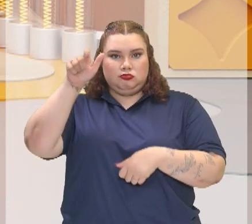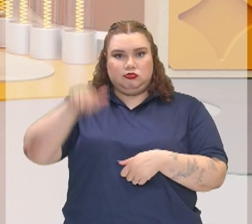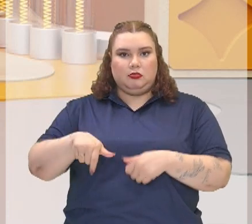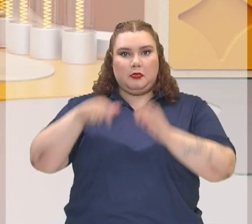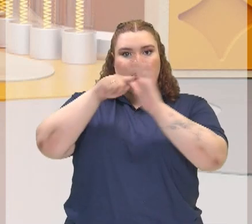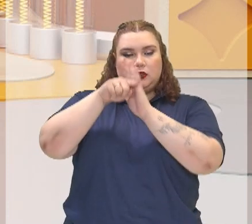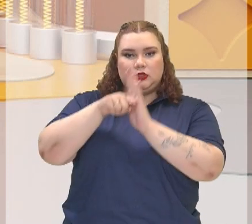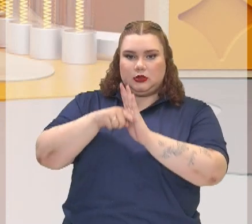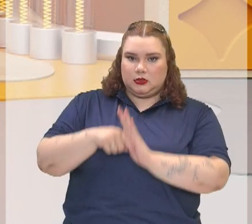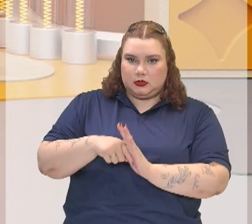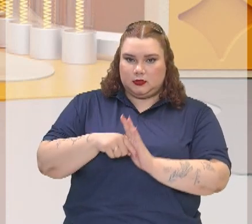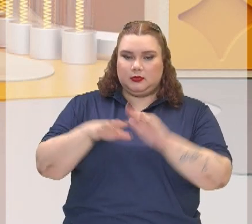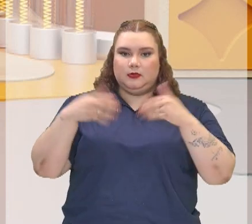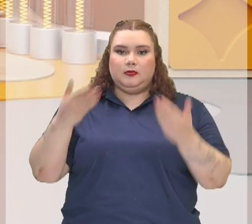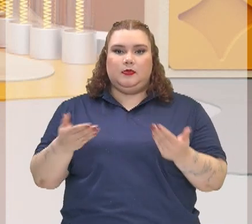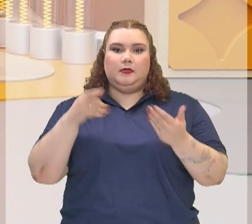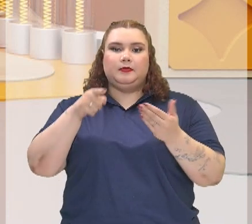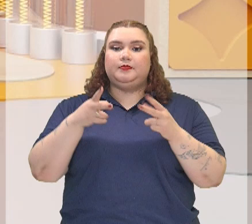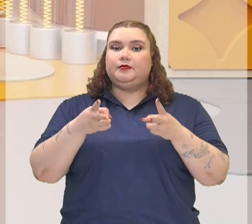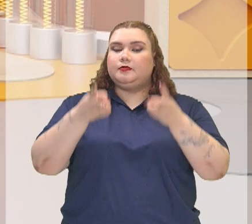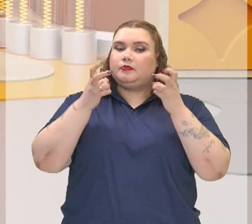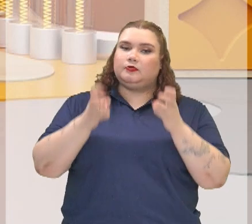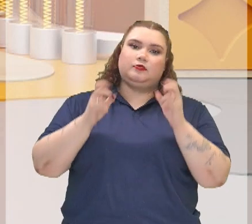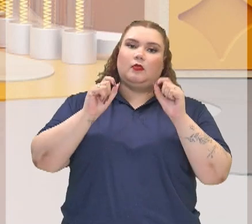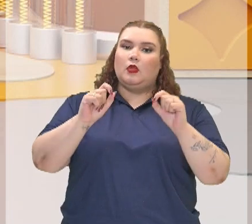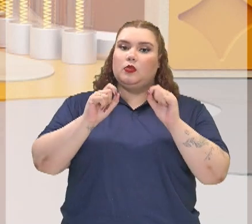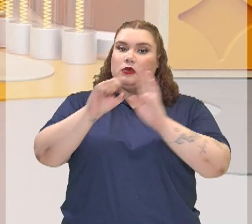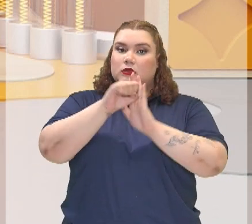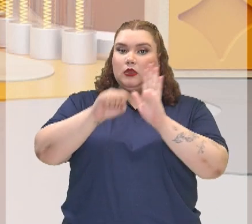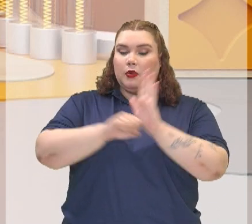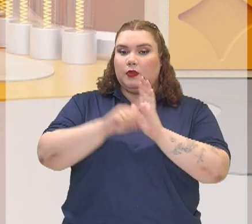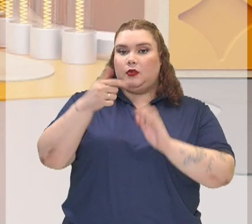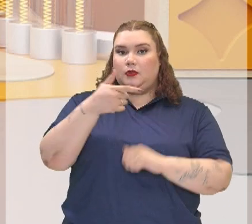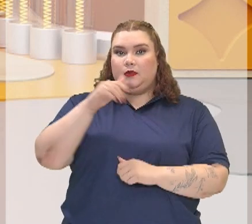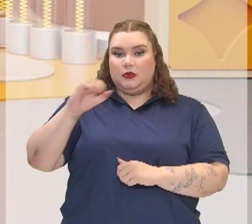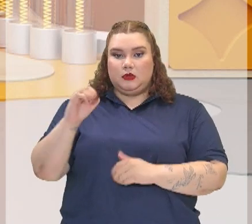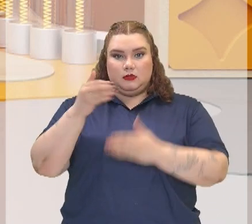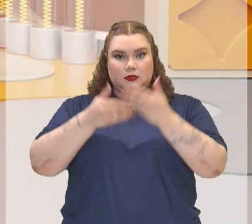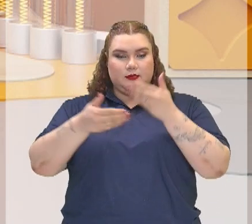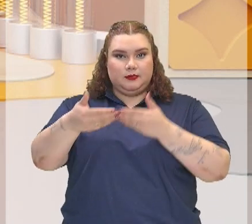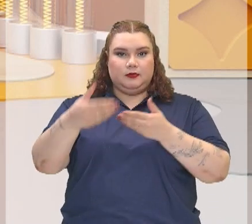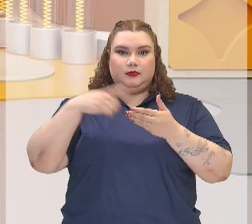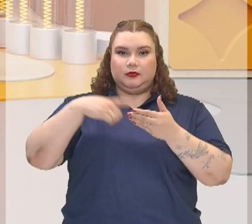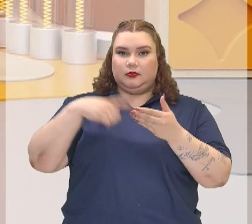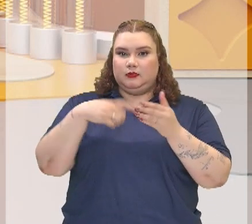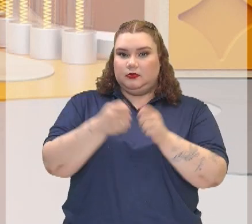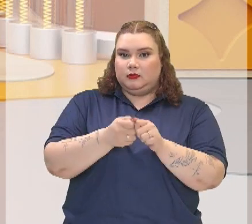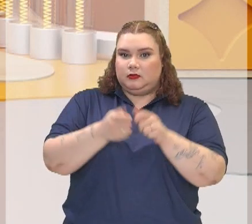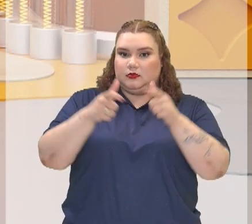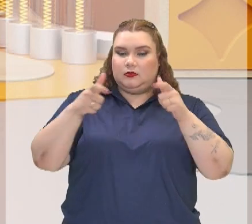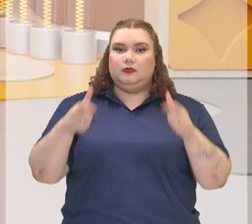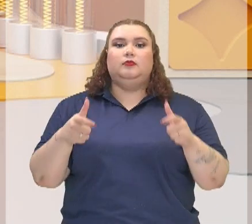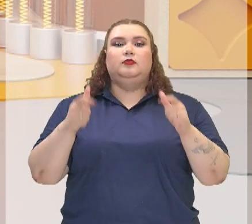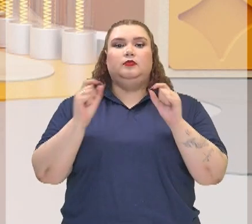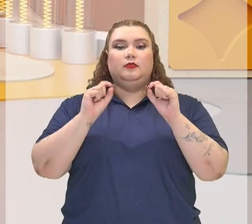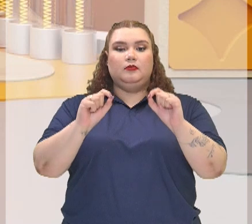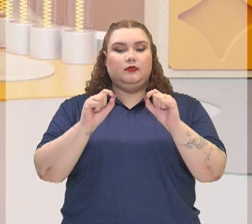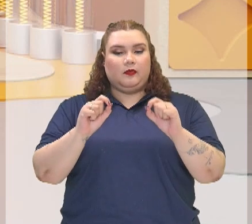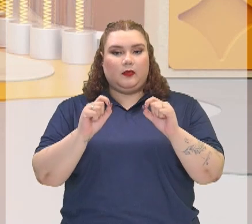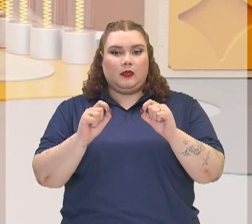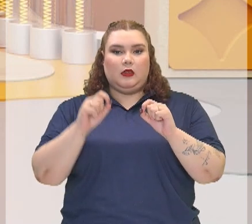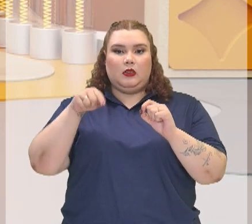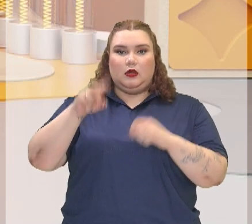você percebe que a partir do século XX houve uma ampliação daquilo que